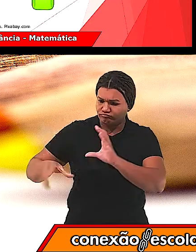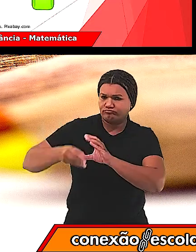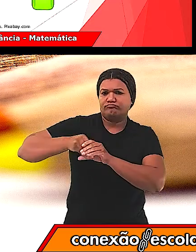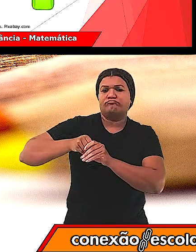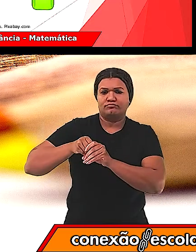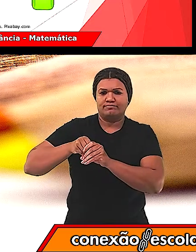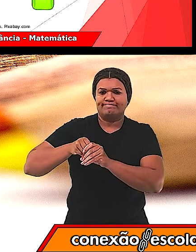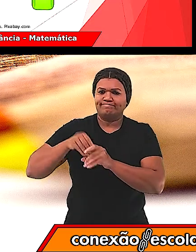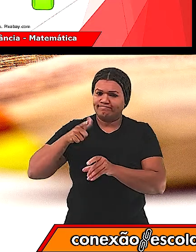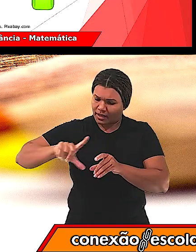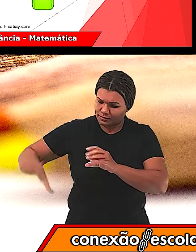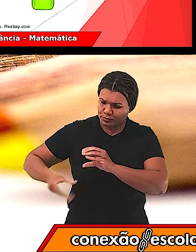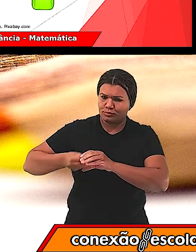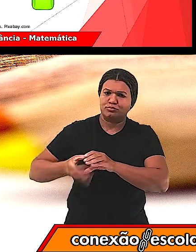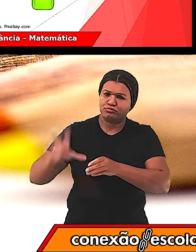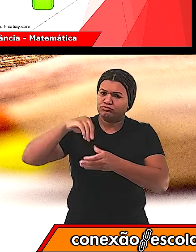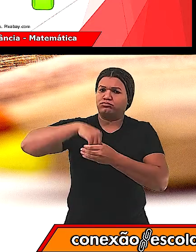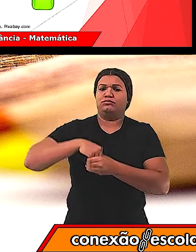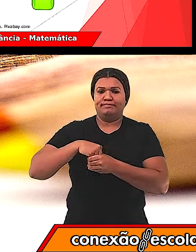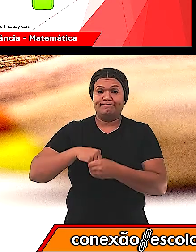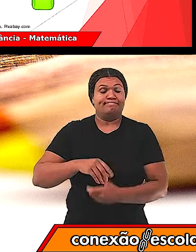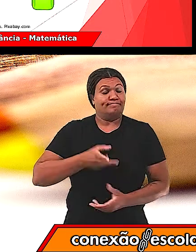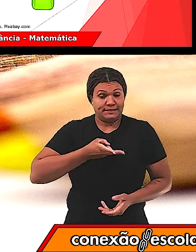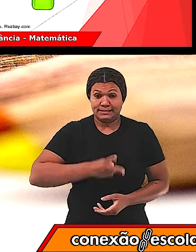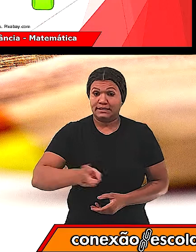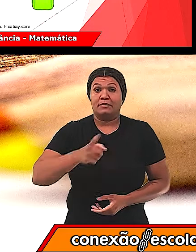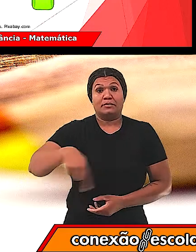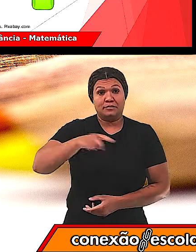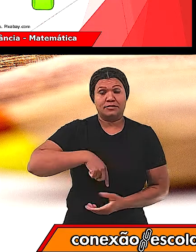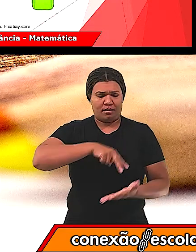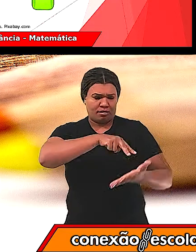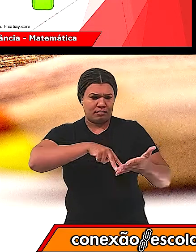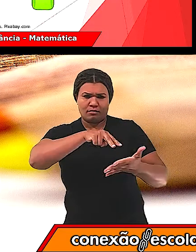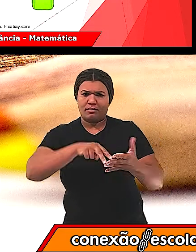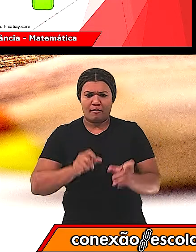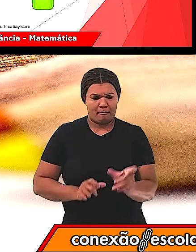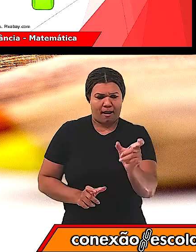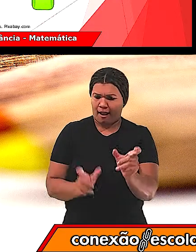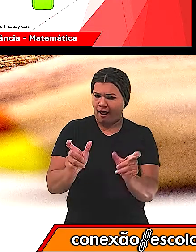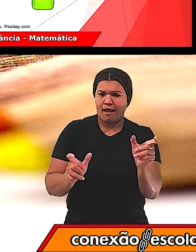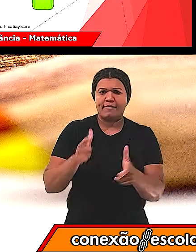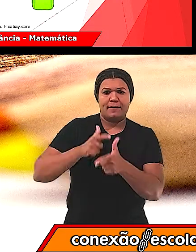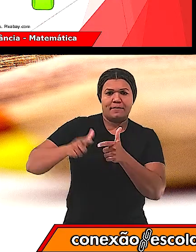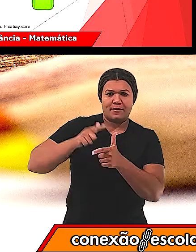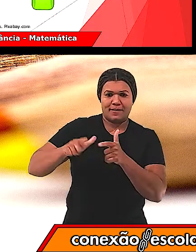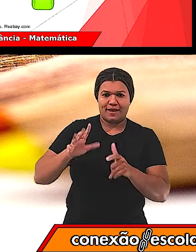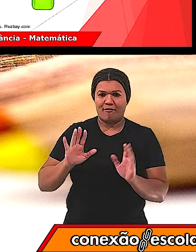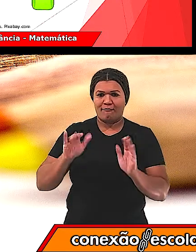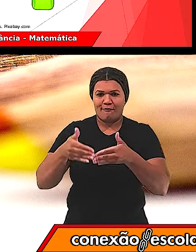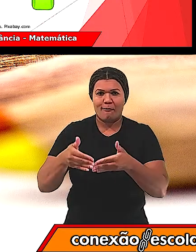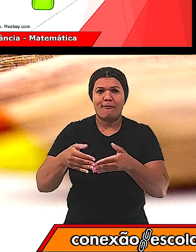reunir, acrescentar. Todas as vezes que vocês lerem essas palavras em um problema de